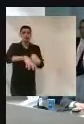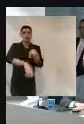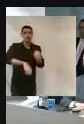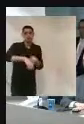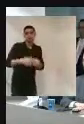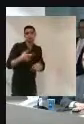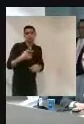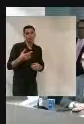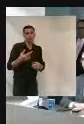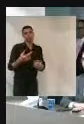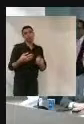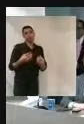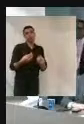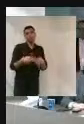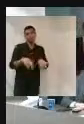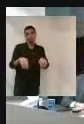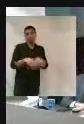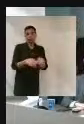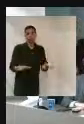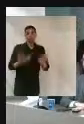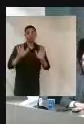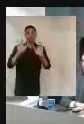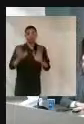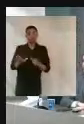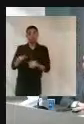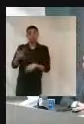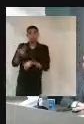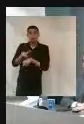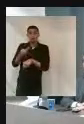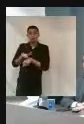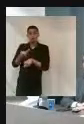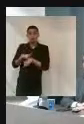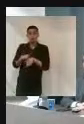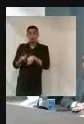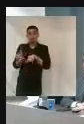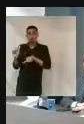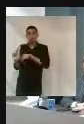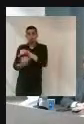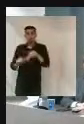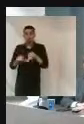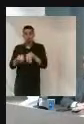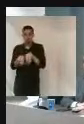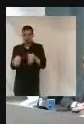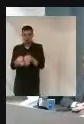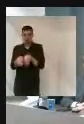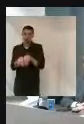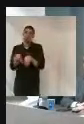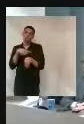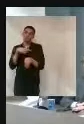vidro, utilizado como areia, ele tem um custo, que é energia para moagem,